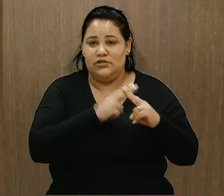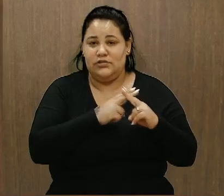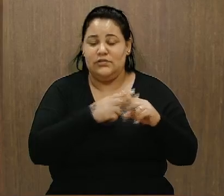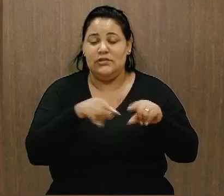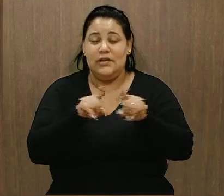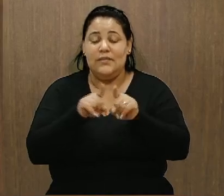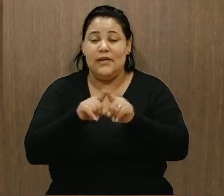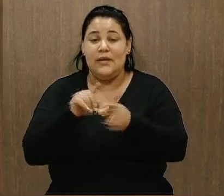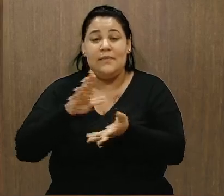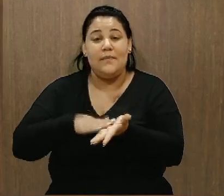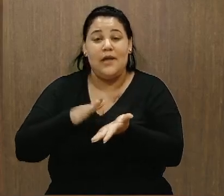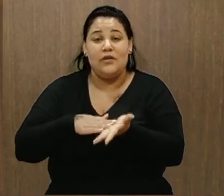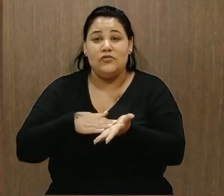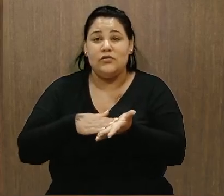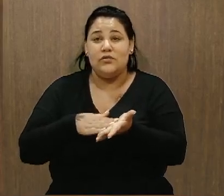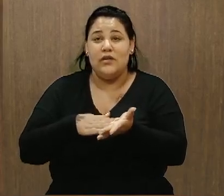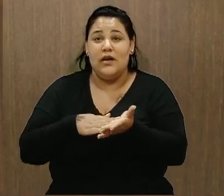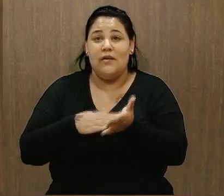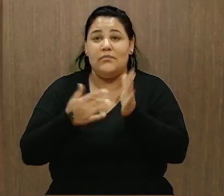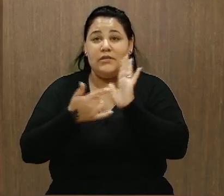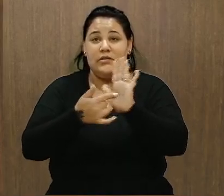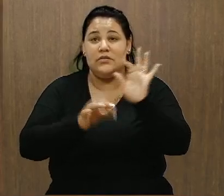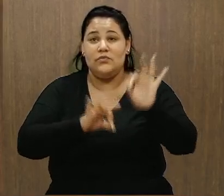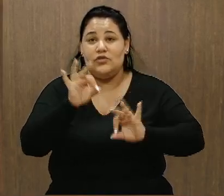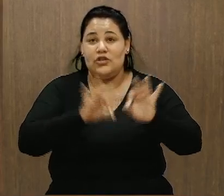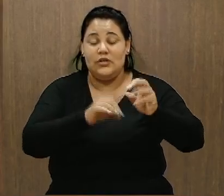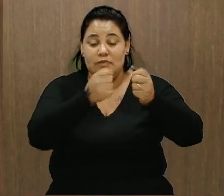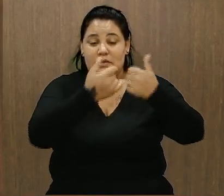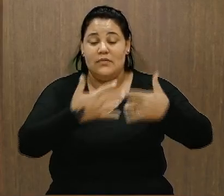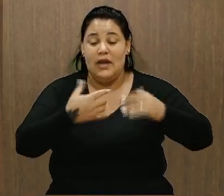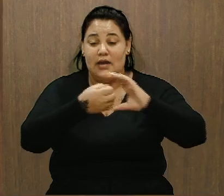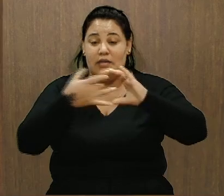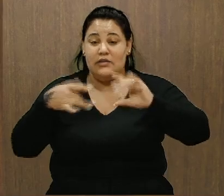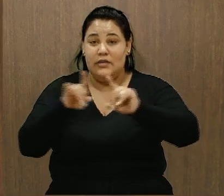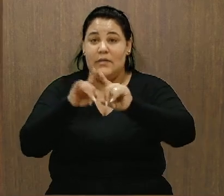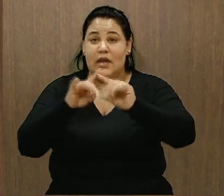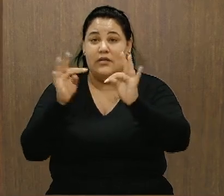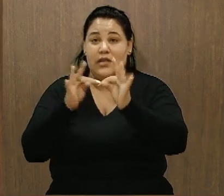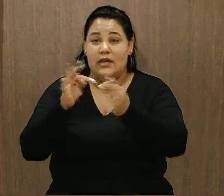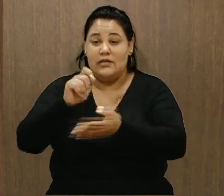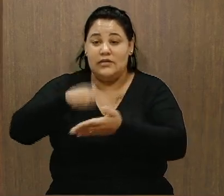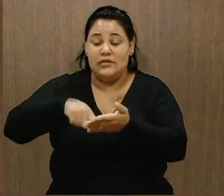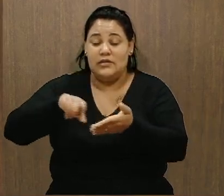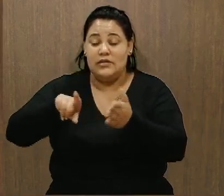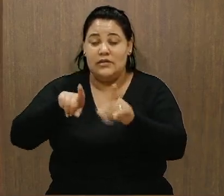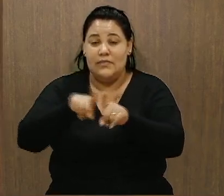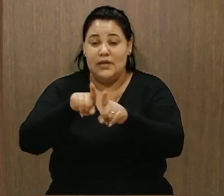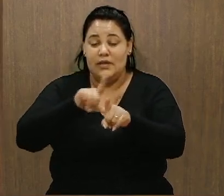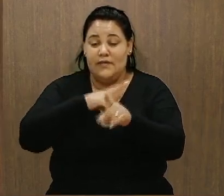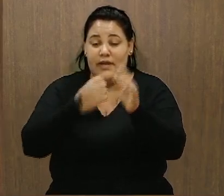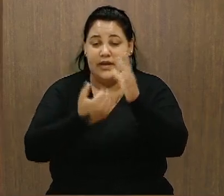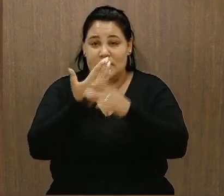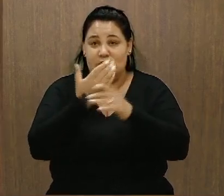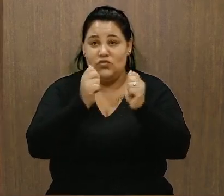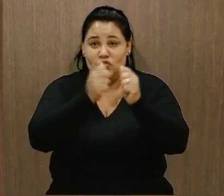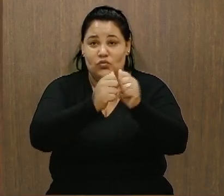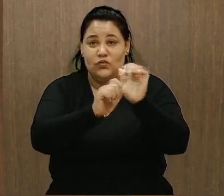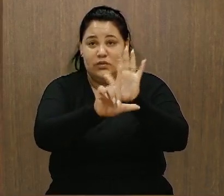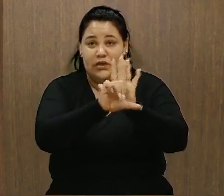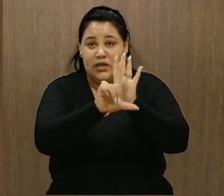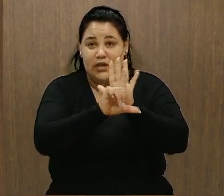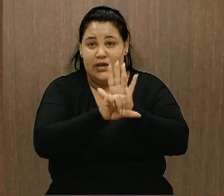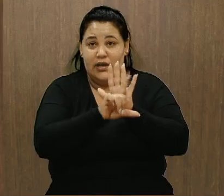apresentação do projeto com a contraprestação e também com um técnico assinando. Houve a criação, através de lei nessa Casa Legislativa, em